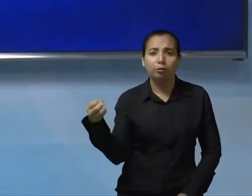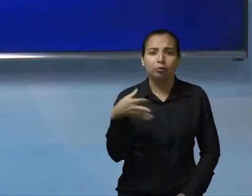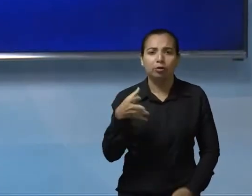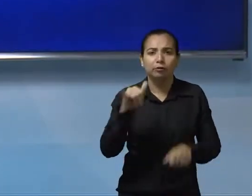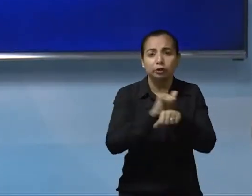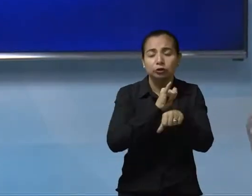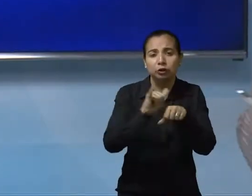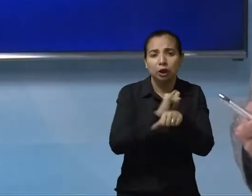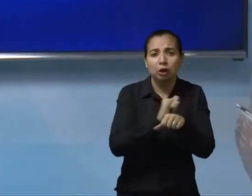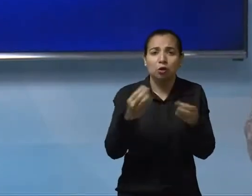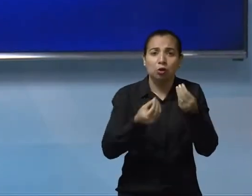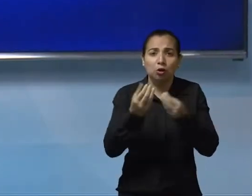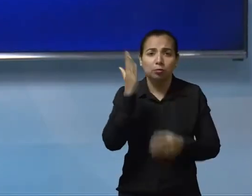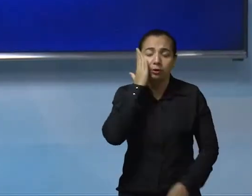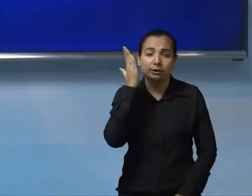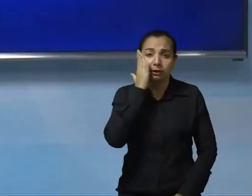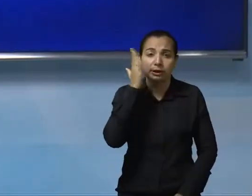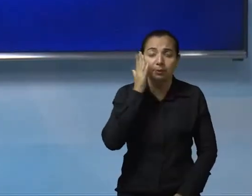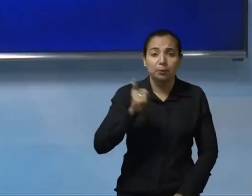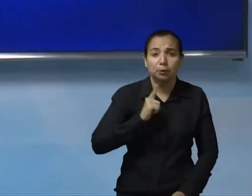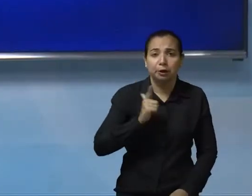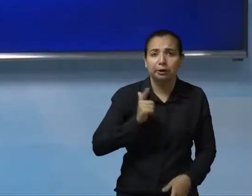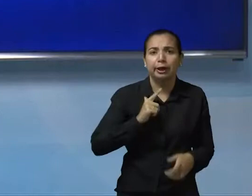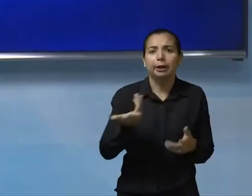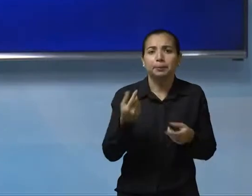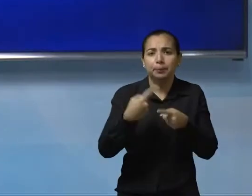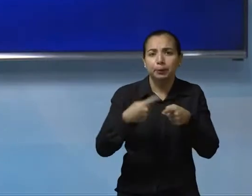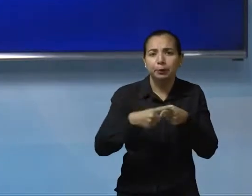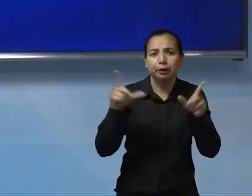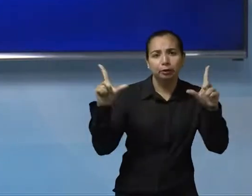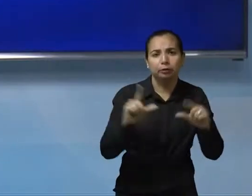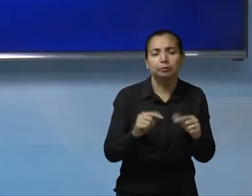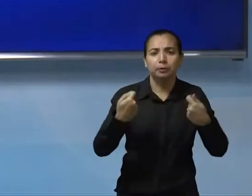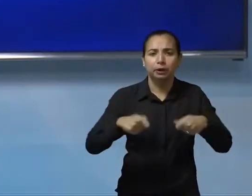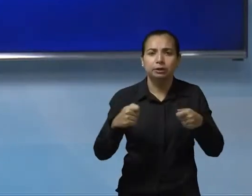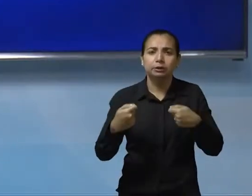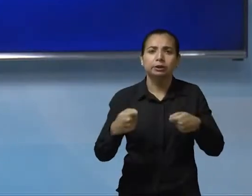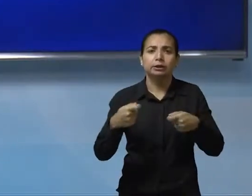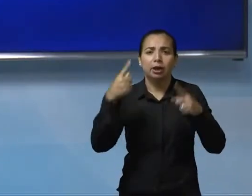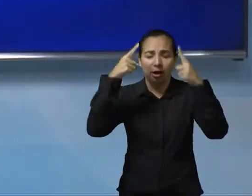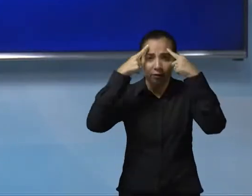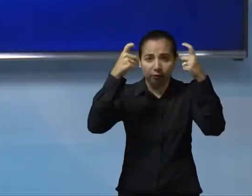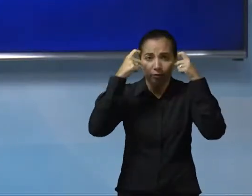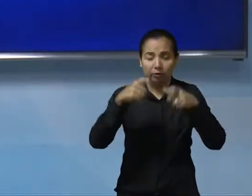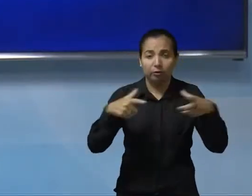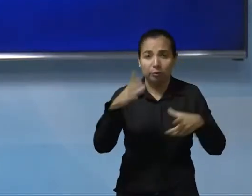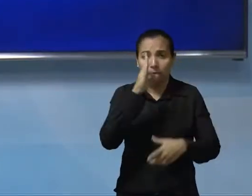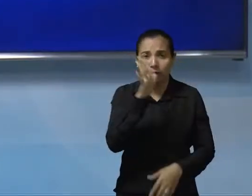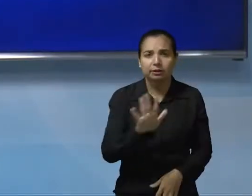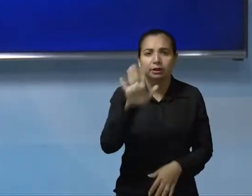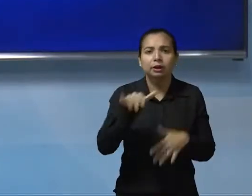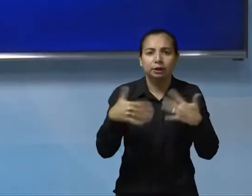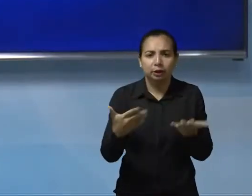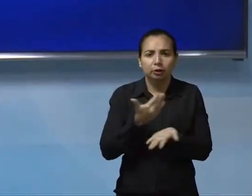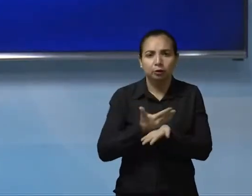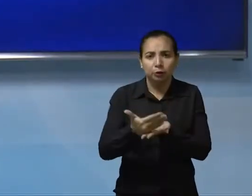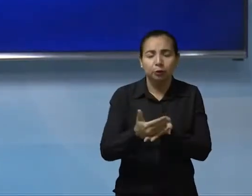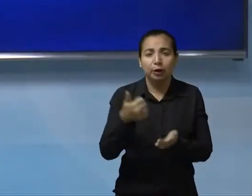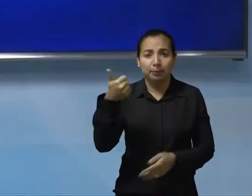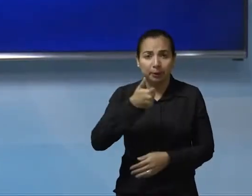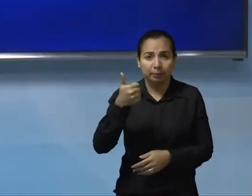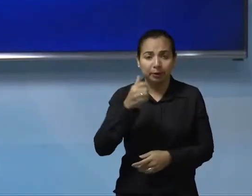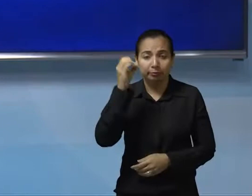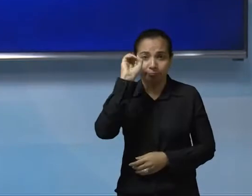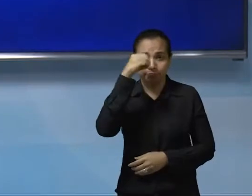violência que tem nos assombrado a todos. É para discutirmos estas e outras questões. Nós estamos iniciando mais uma edição do